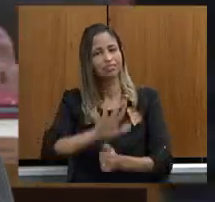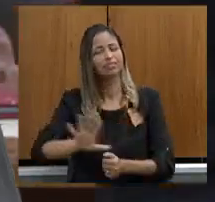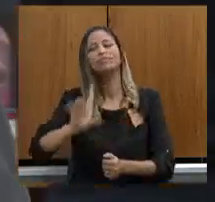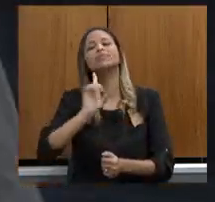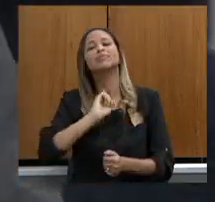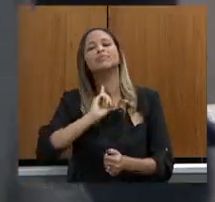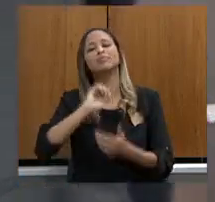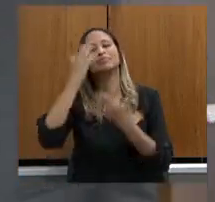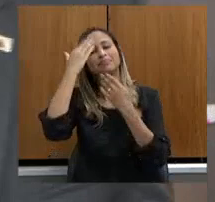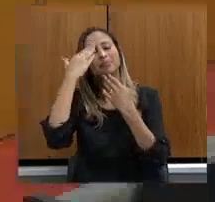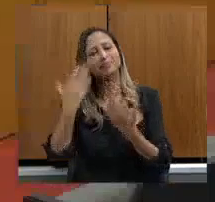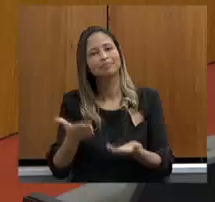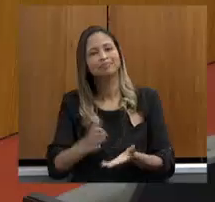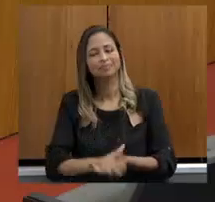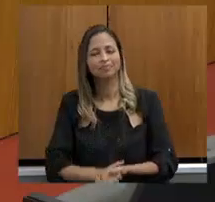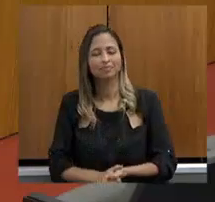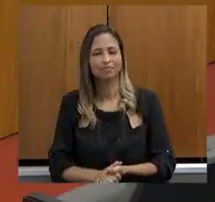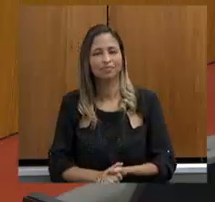Muito obrigado